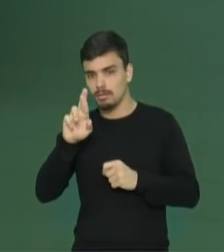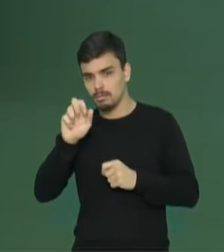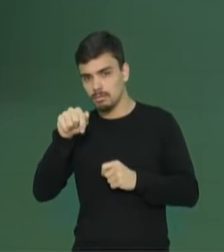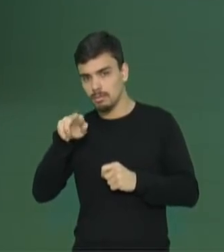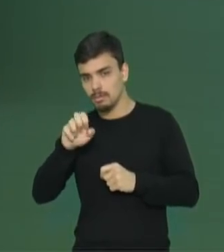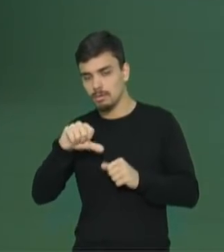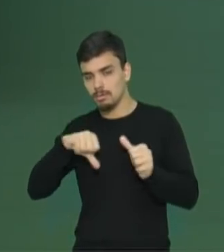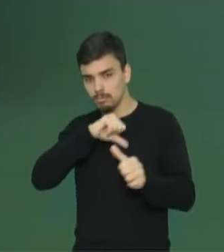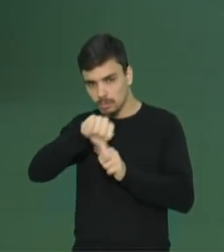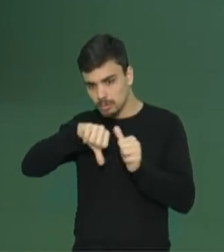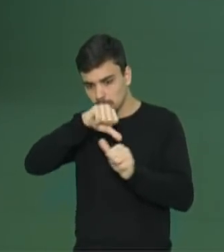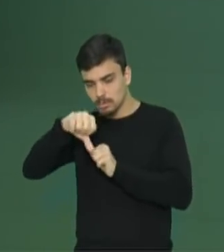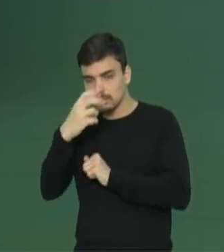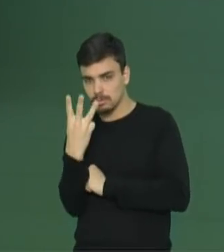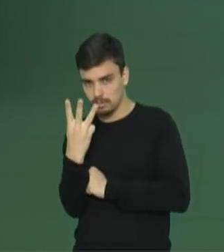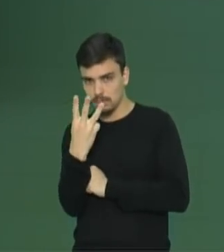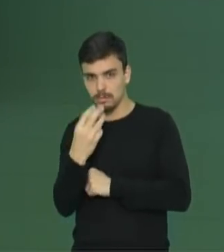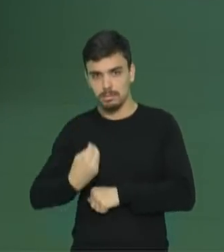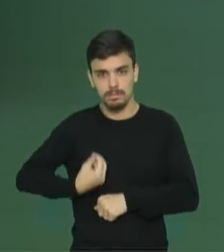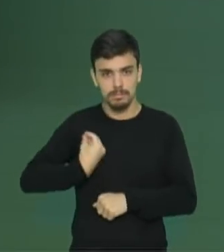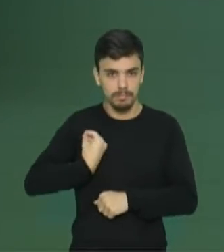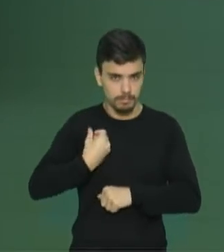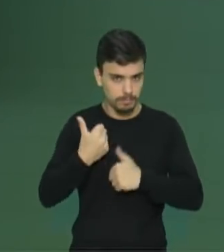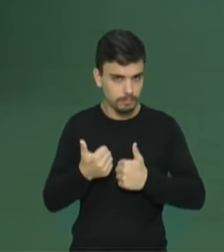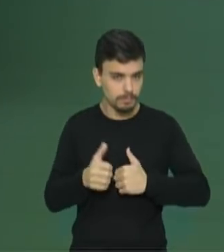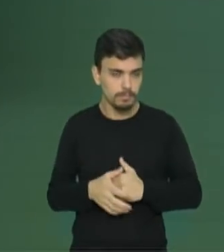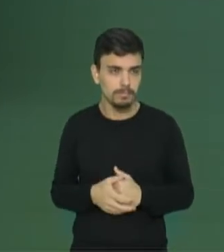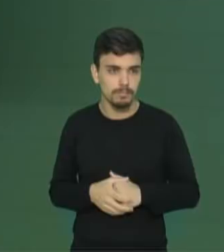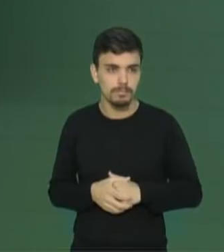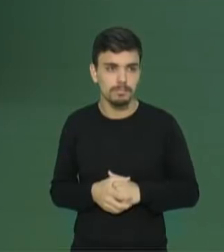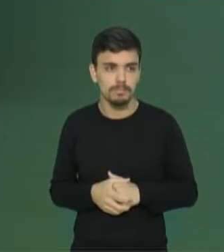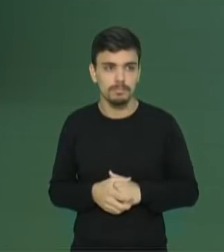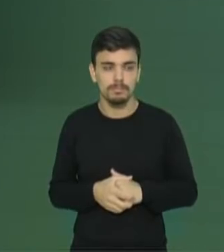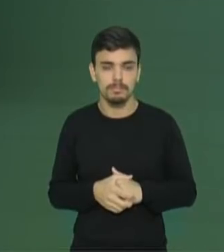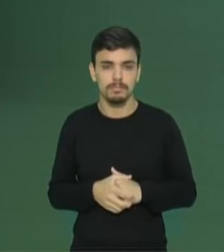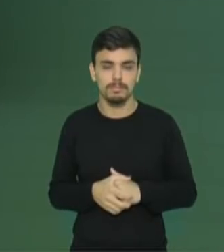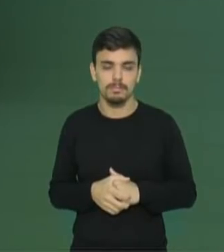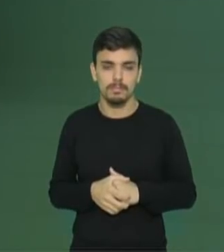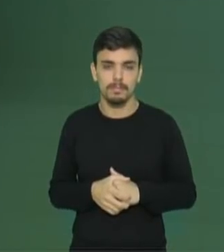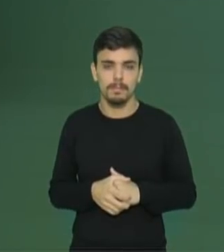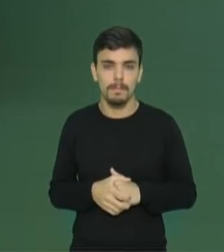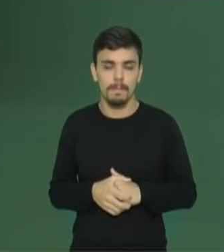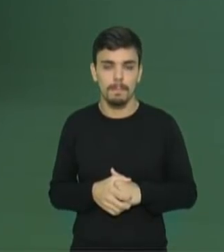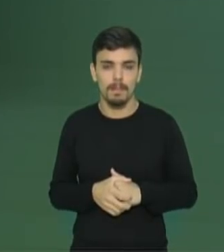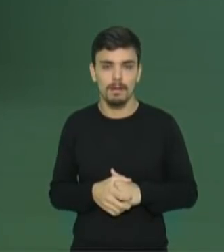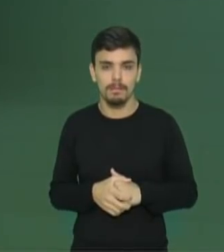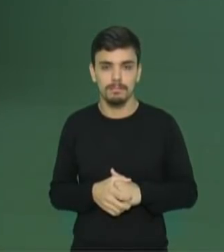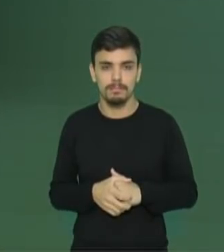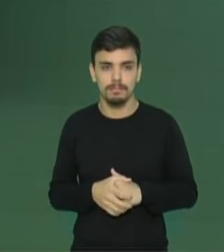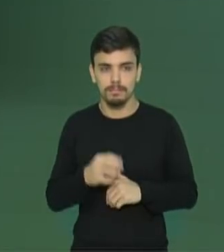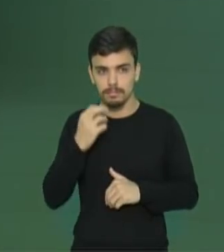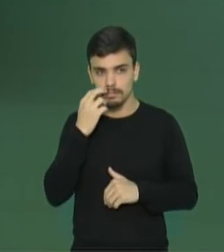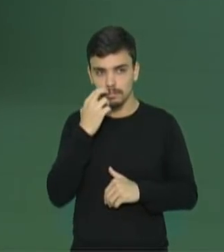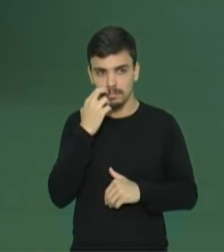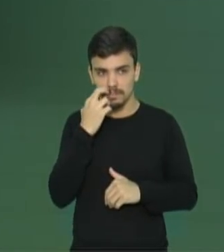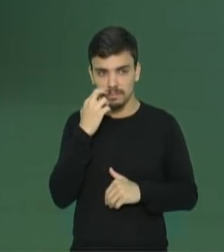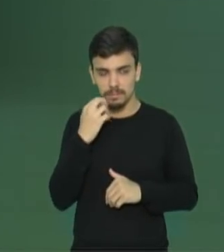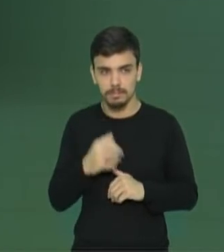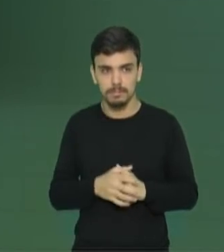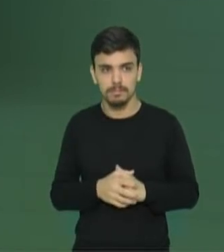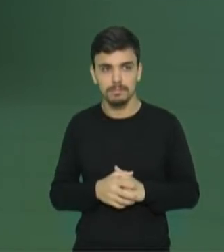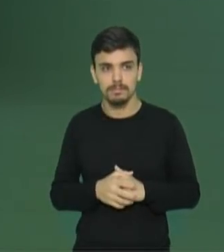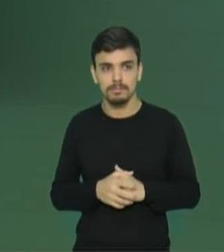vida. Só tem 3 vezes que eles crescem e acabou. Isso é bem diferente de nós. Então, lá, olha